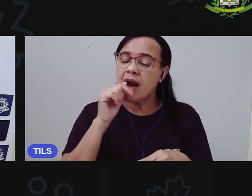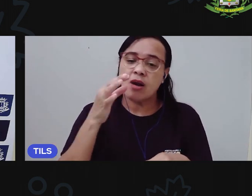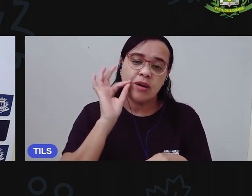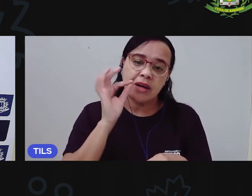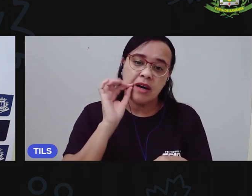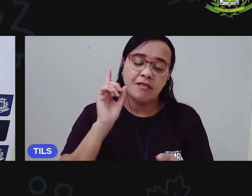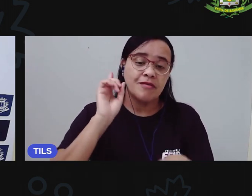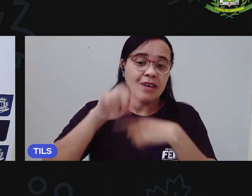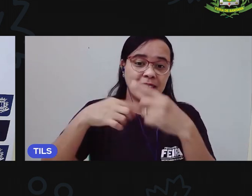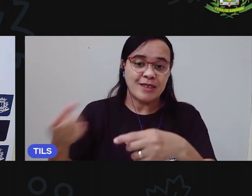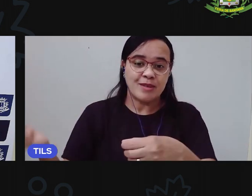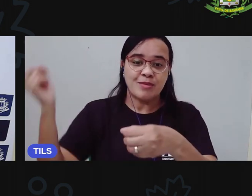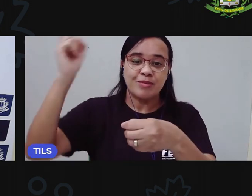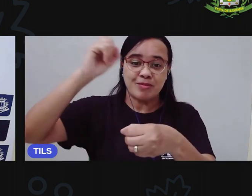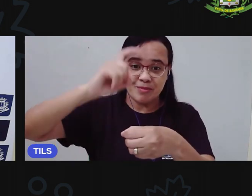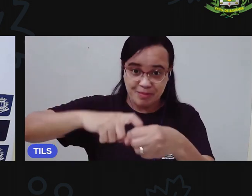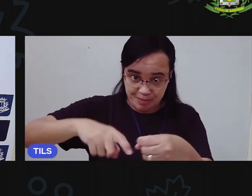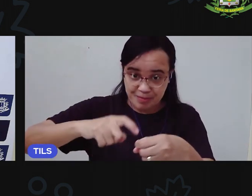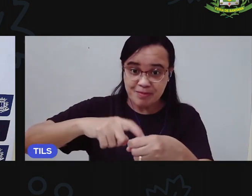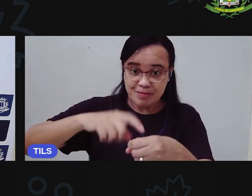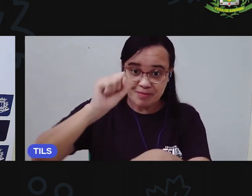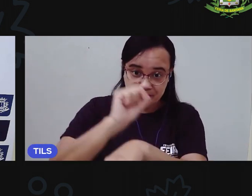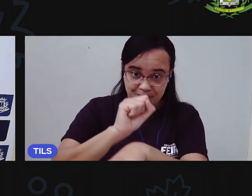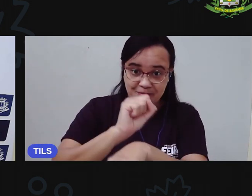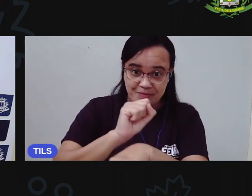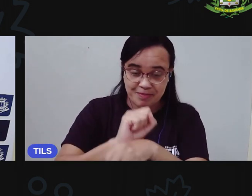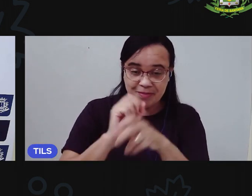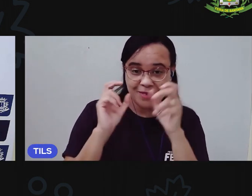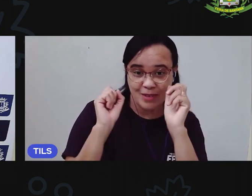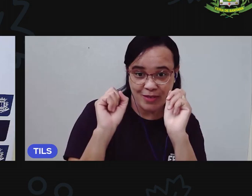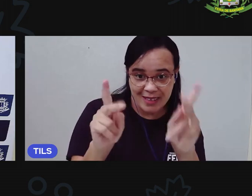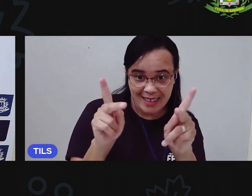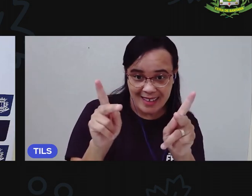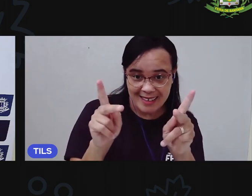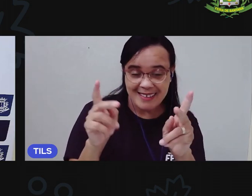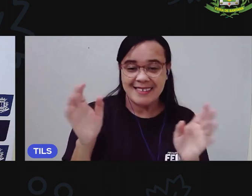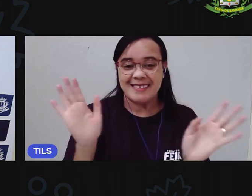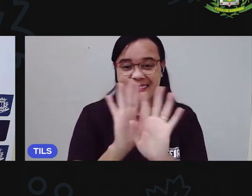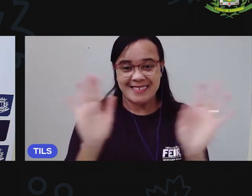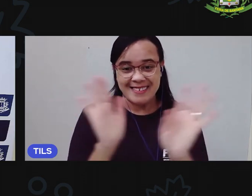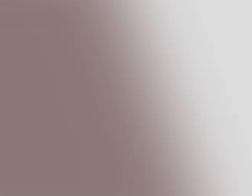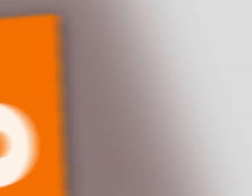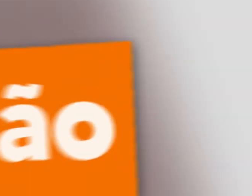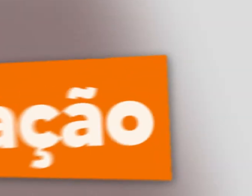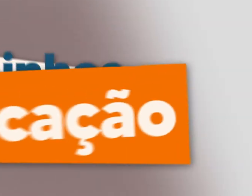que a gente vai ter outra aula. Daqui a pouco a gente se vê. Tchau!